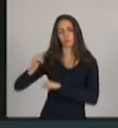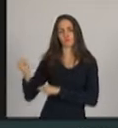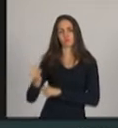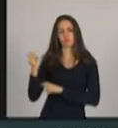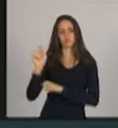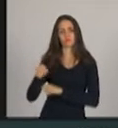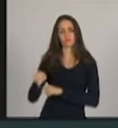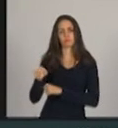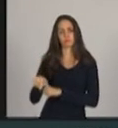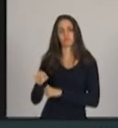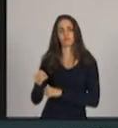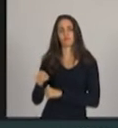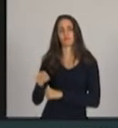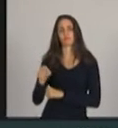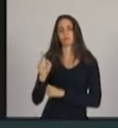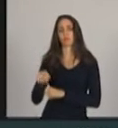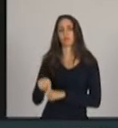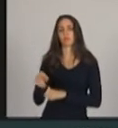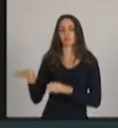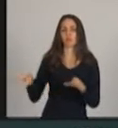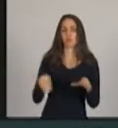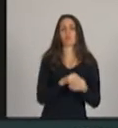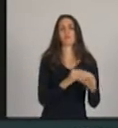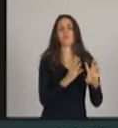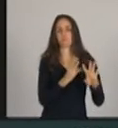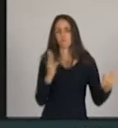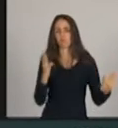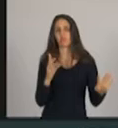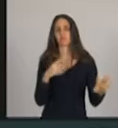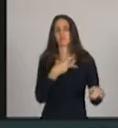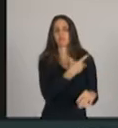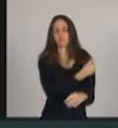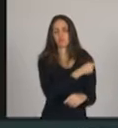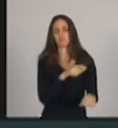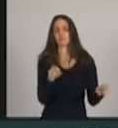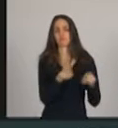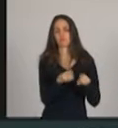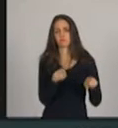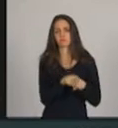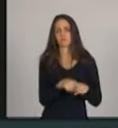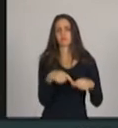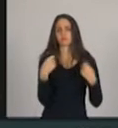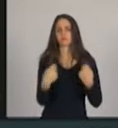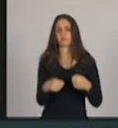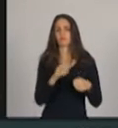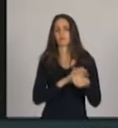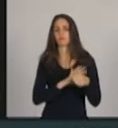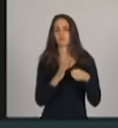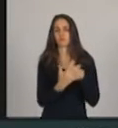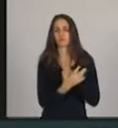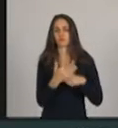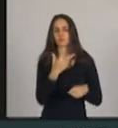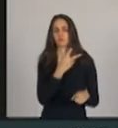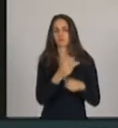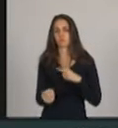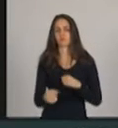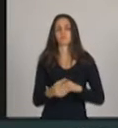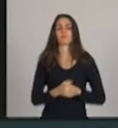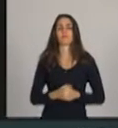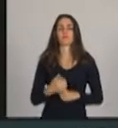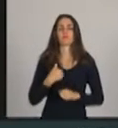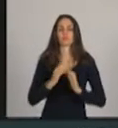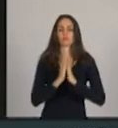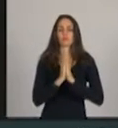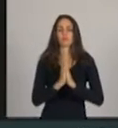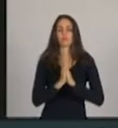nosso estado, que também recebam a vacina contra o Covid-19. É um apelo